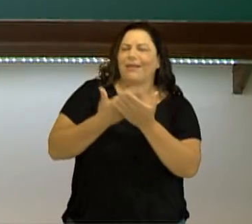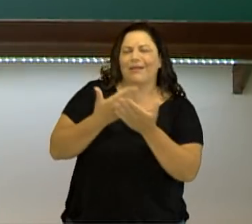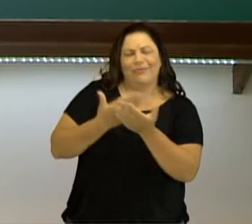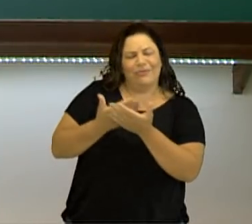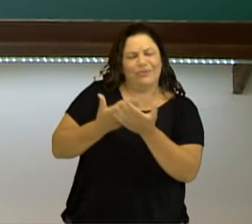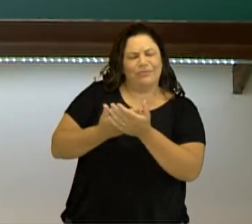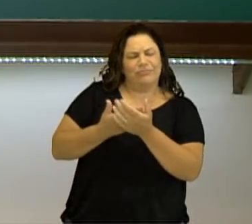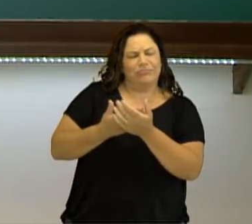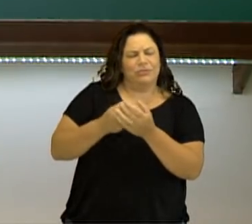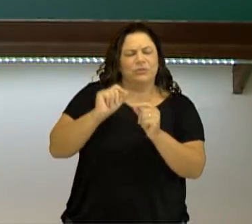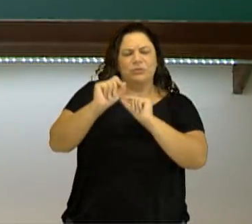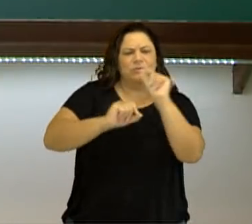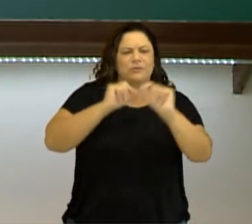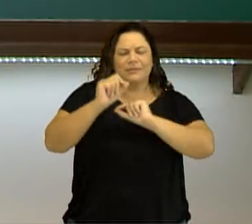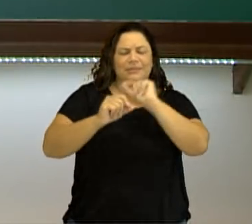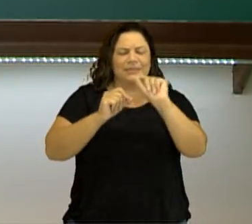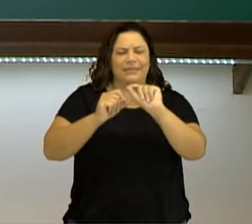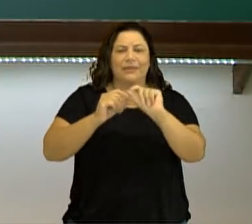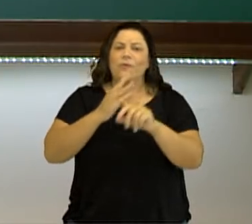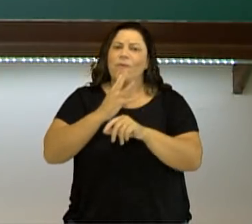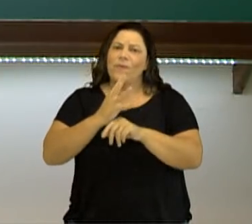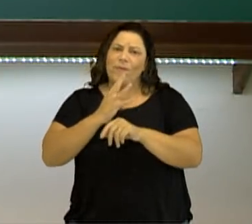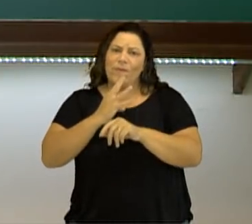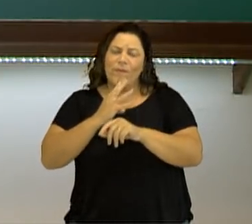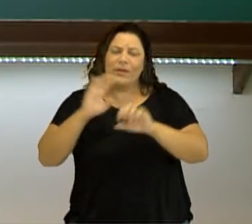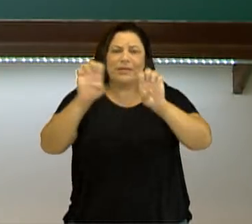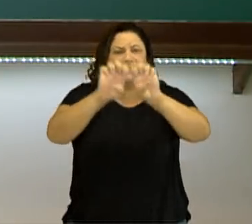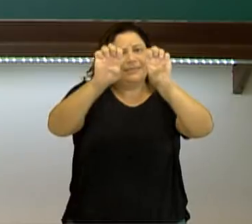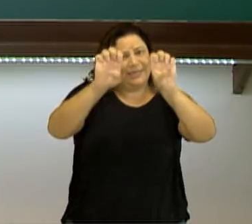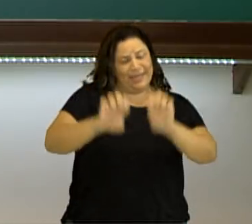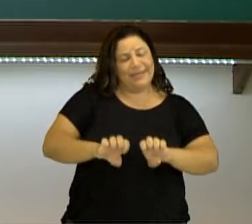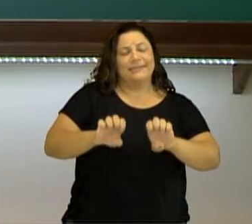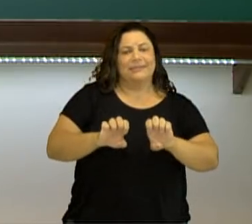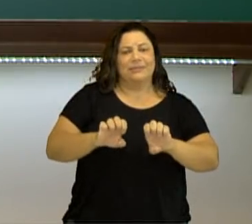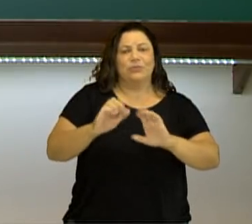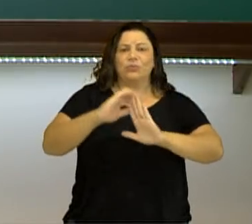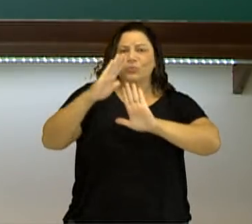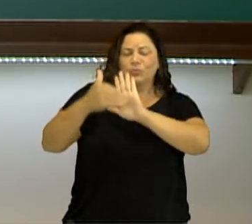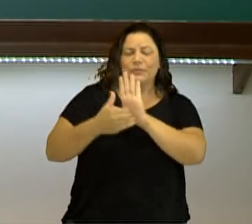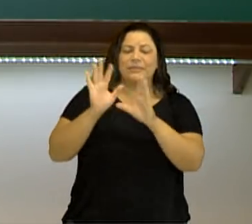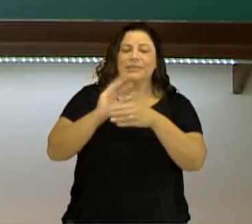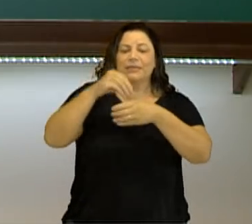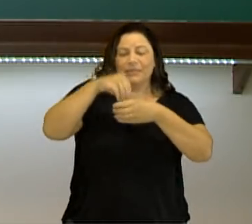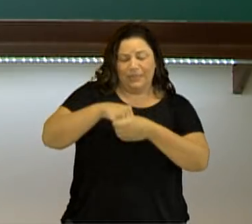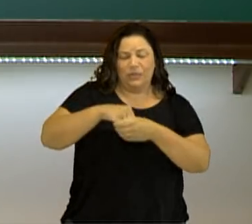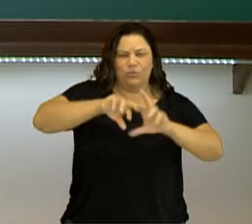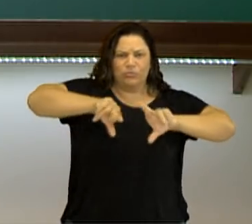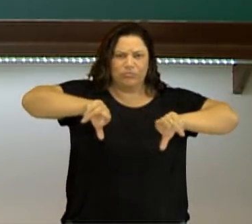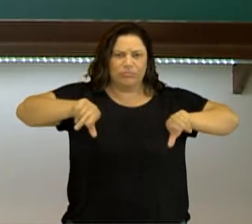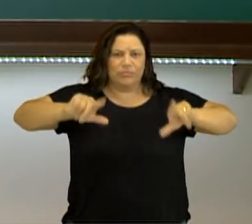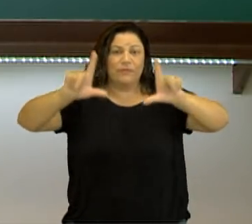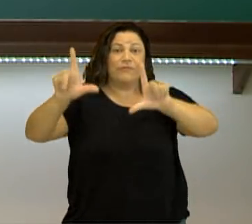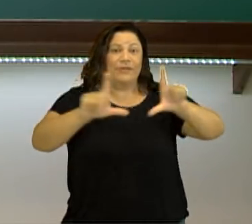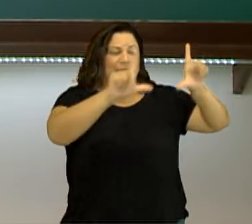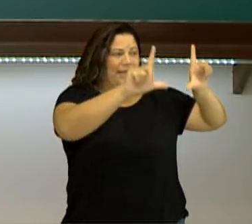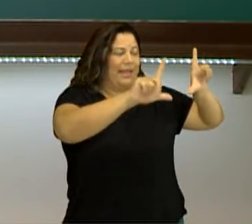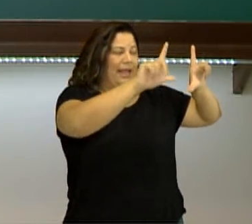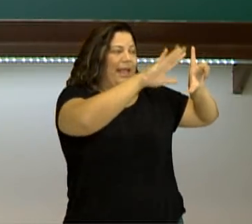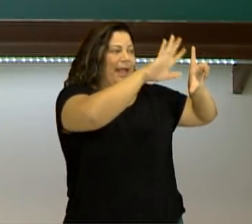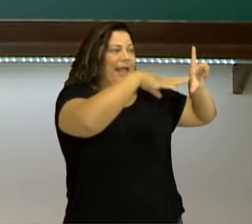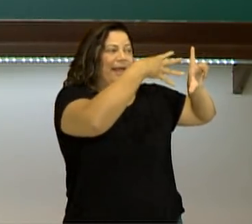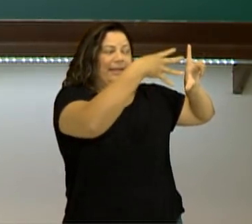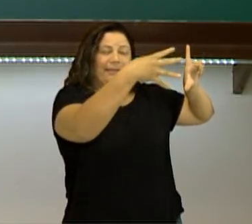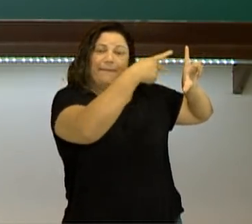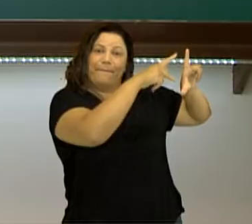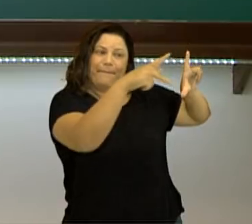estrutura atômica dentro dos elementos químicos. Vamos ver um pouquinho sobre a tabela periódica, vamos diferenciar número atômico de